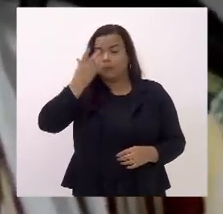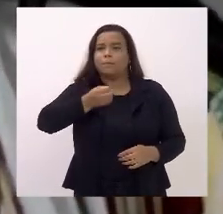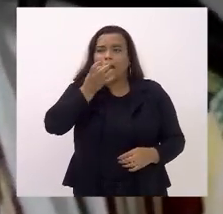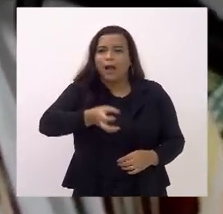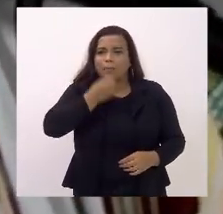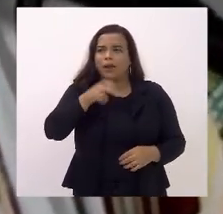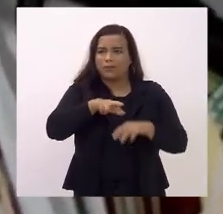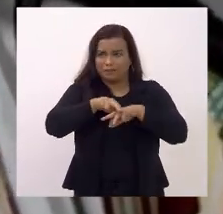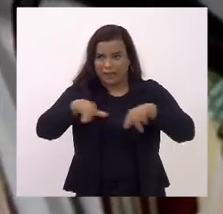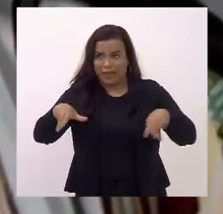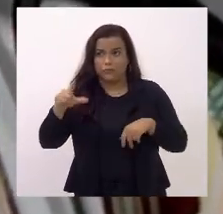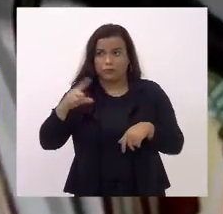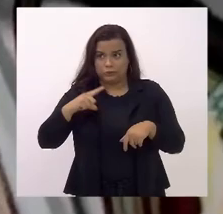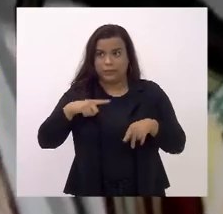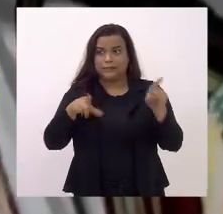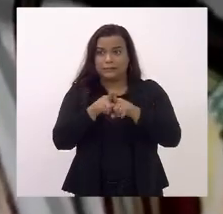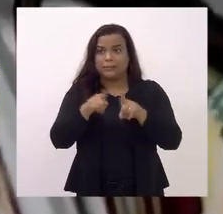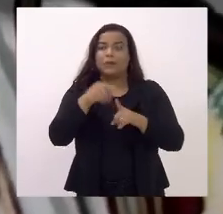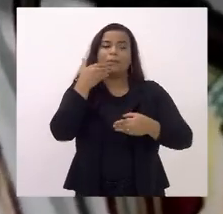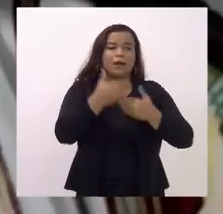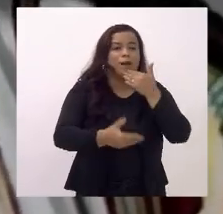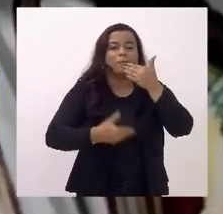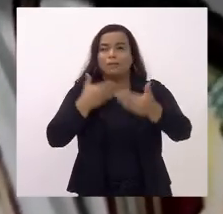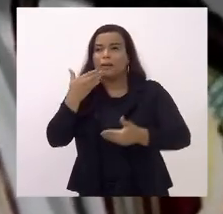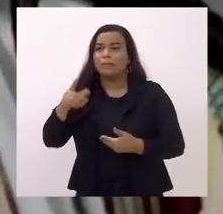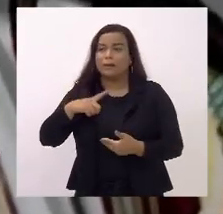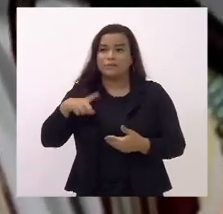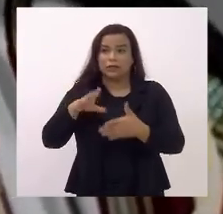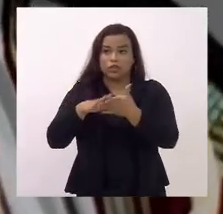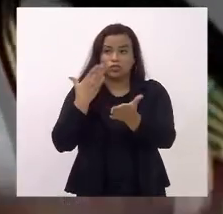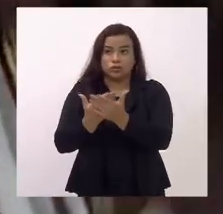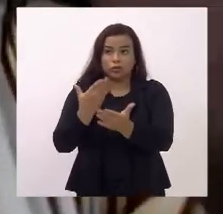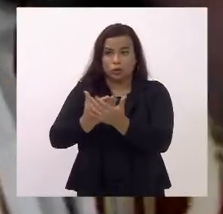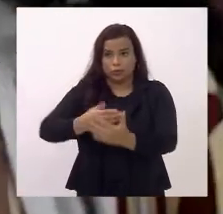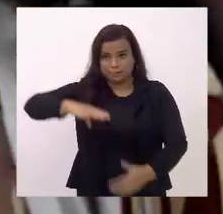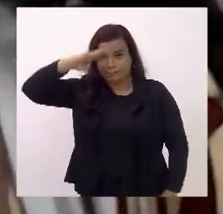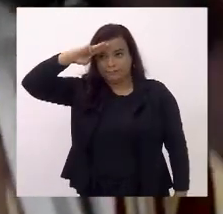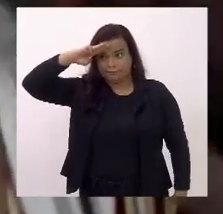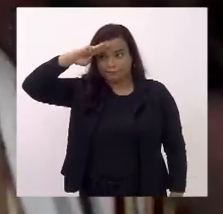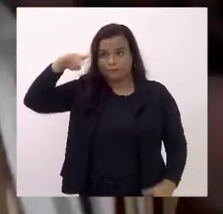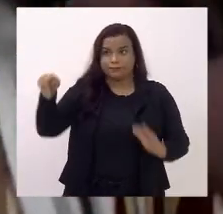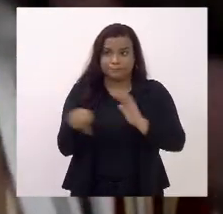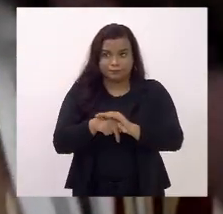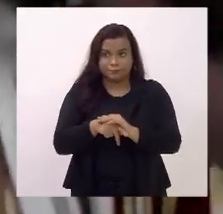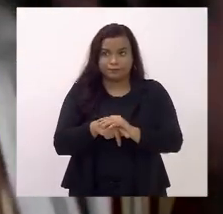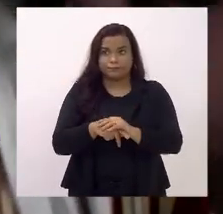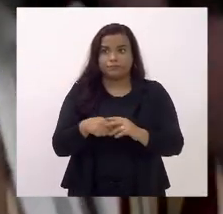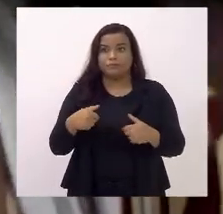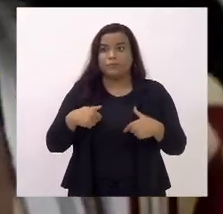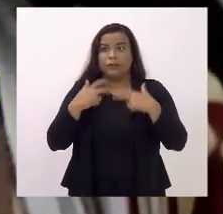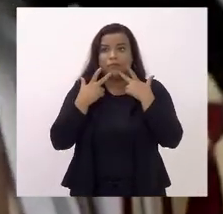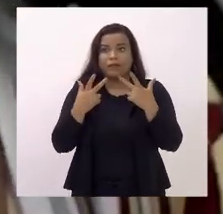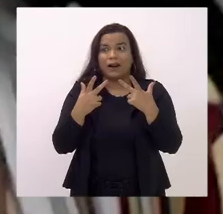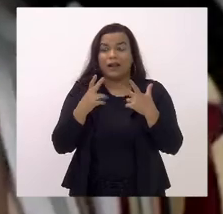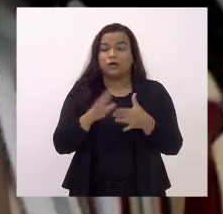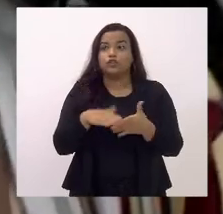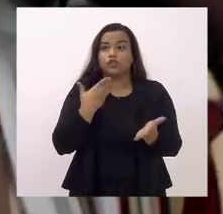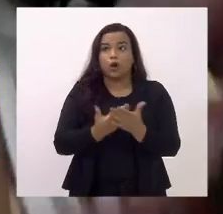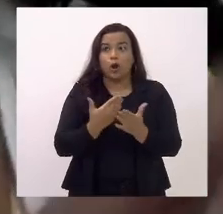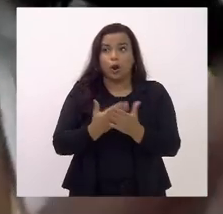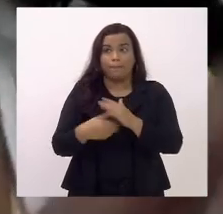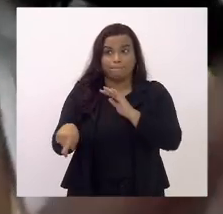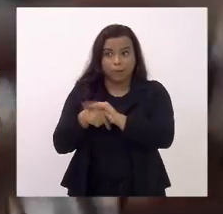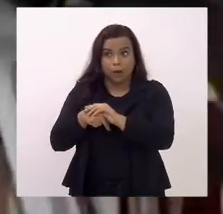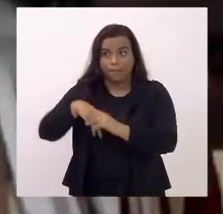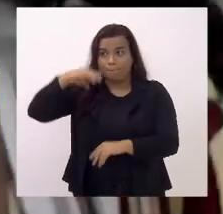relatos e há um clamor muito grande por escolas militarizadas. Veja, não estou falando de colégios militares,